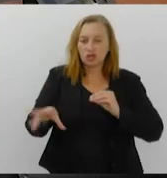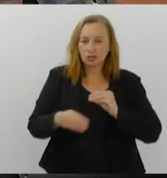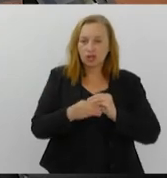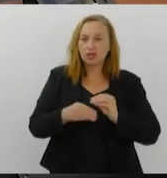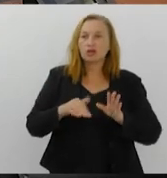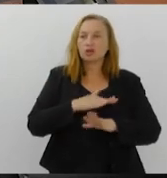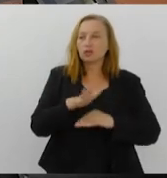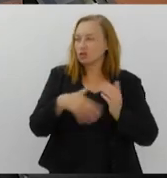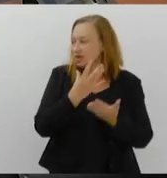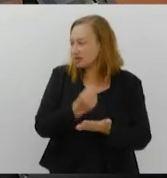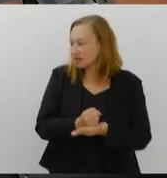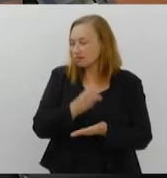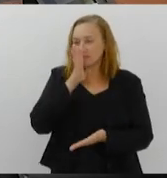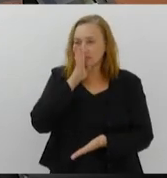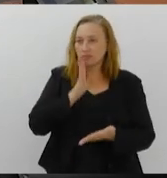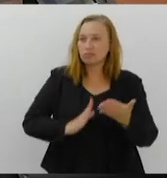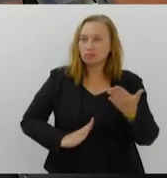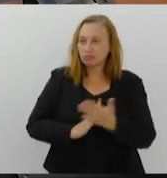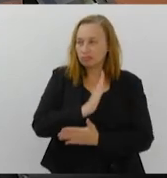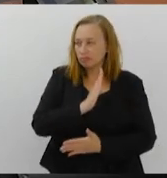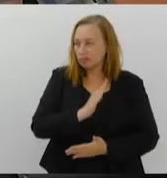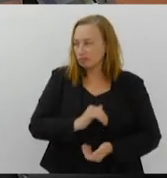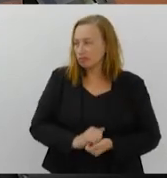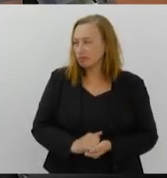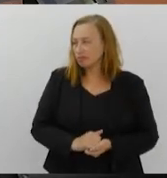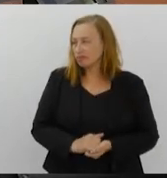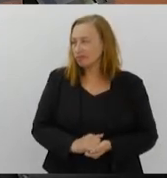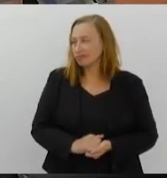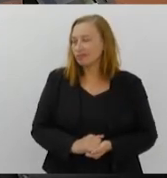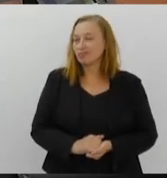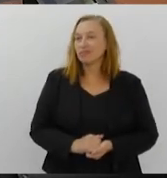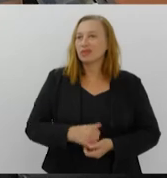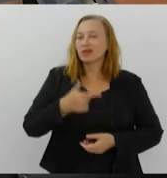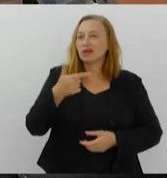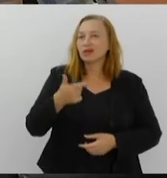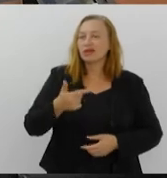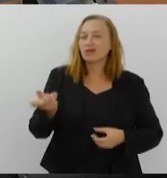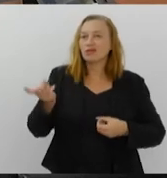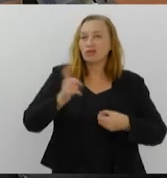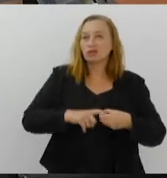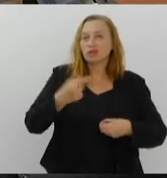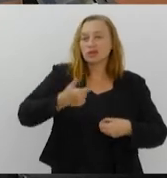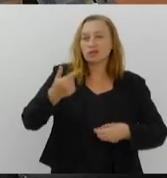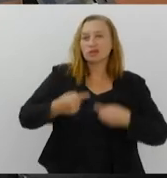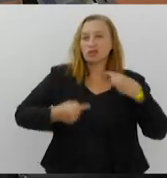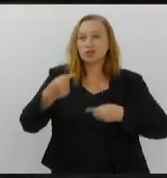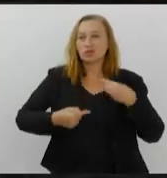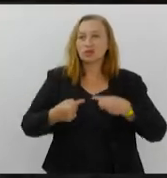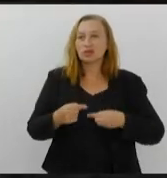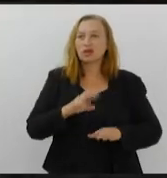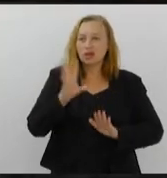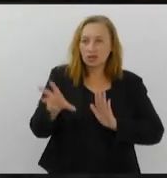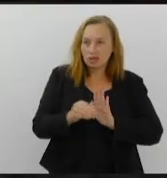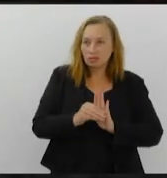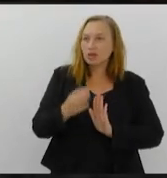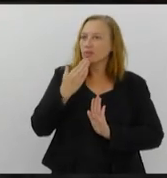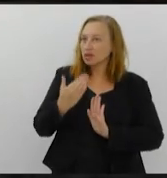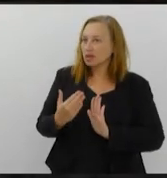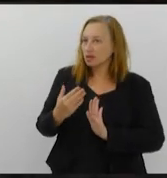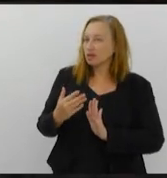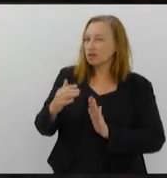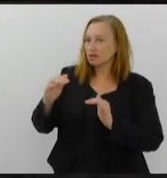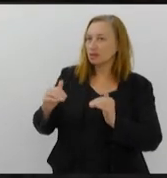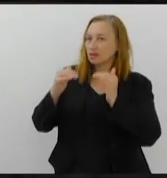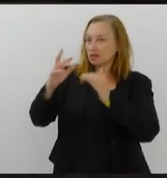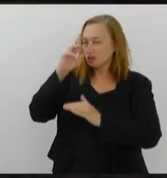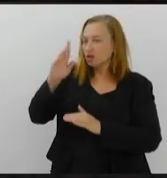emendado. Os senhores que a própria maneira como estão, aprovado. Vai a redação do vencido para a segunda discussão. Inclusive, as emendas sugeridas por Vossa Excelência